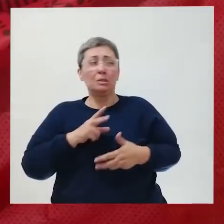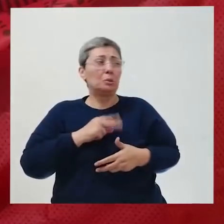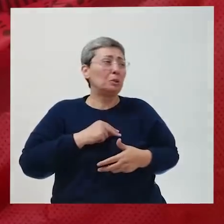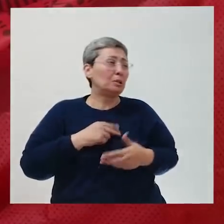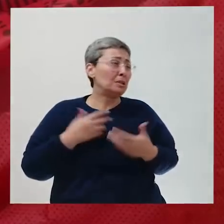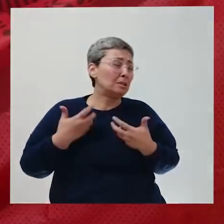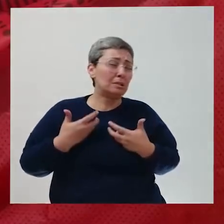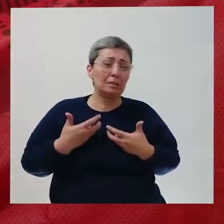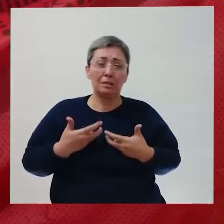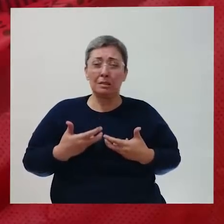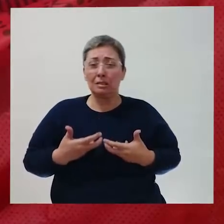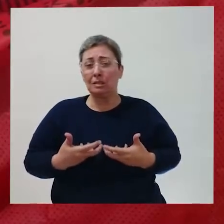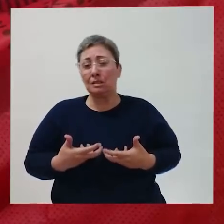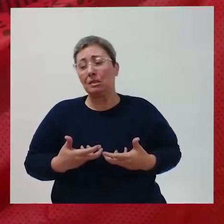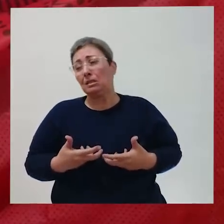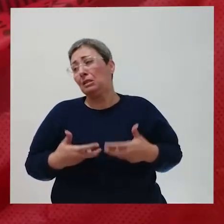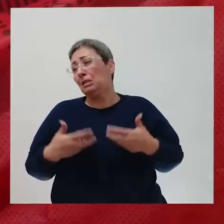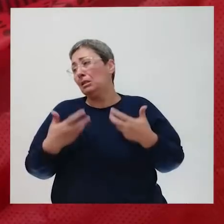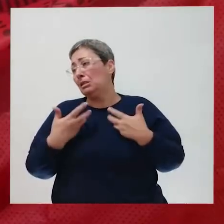Cansado.